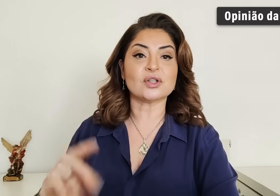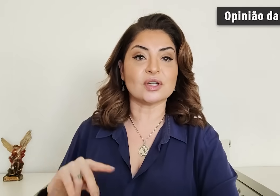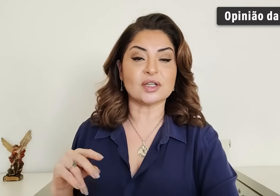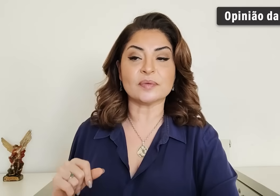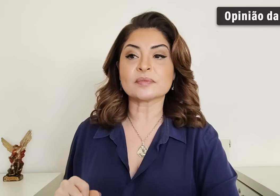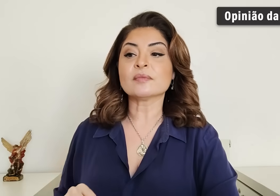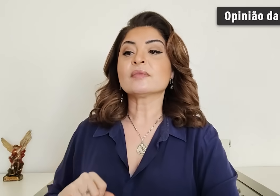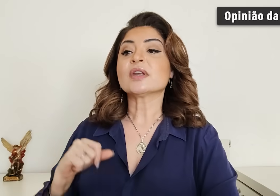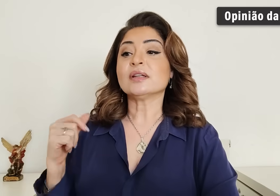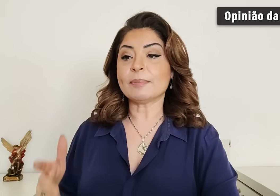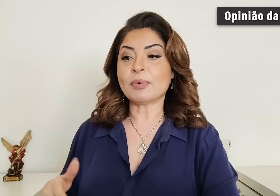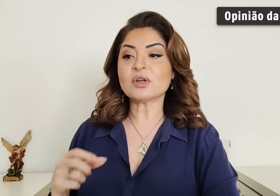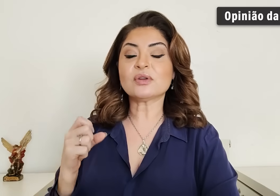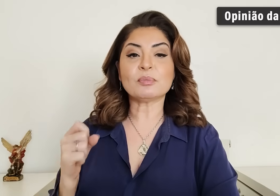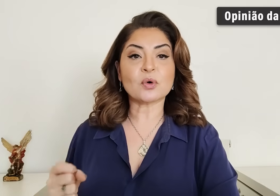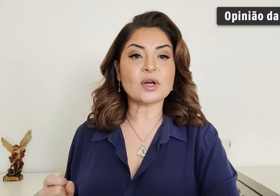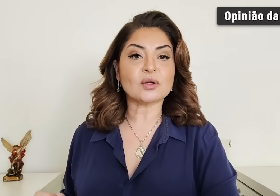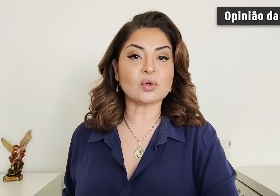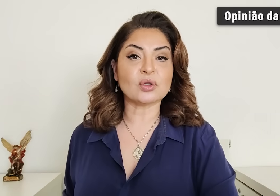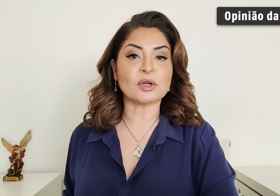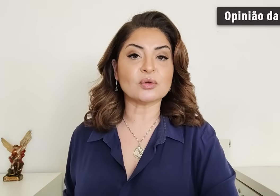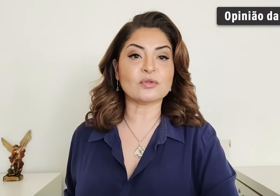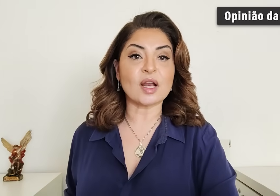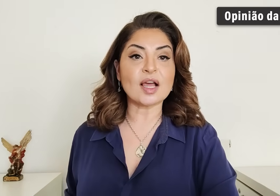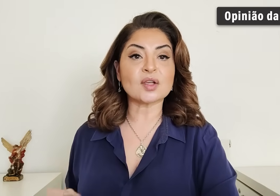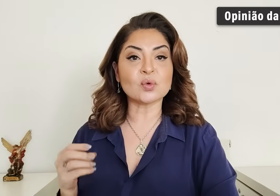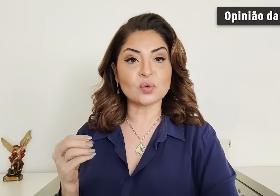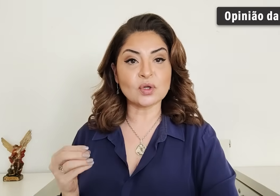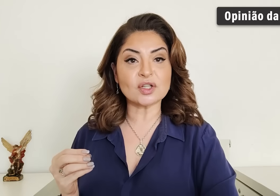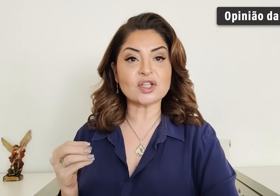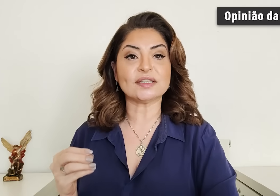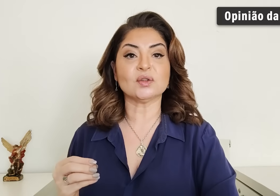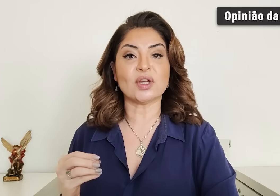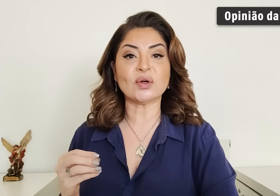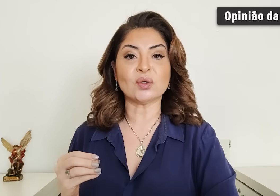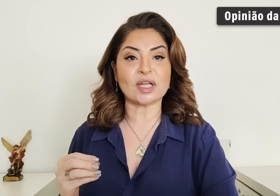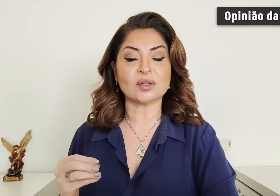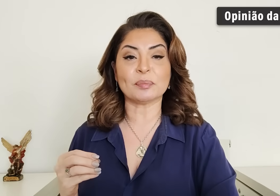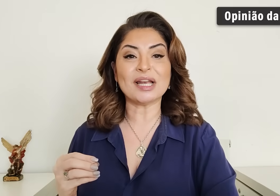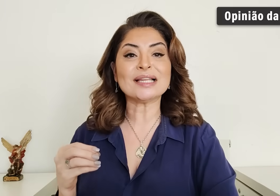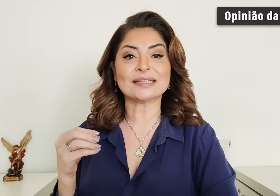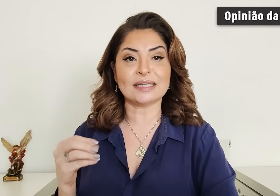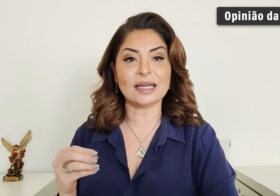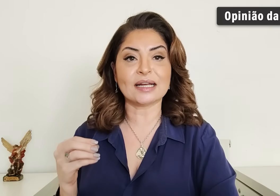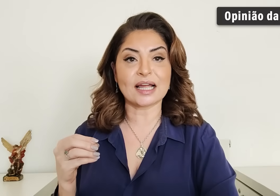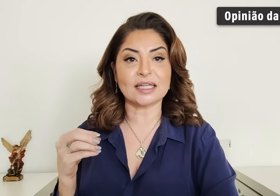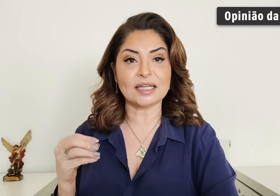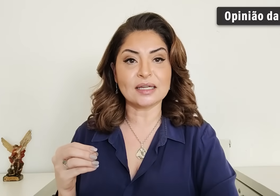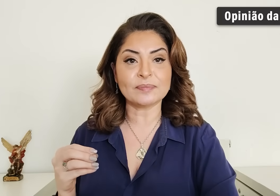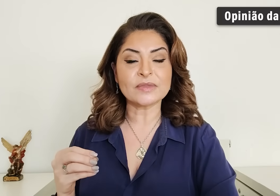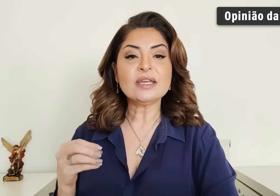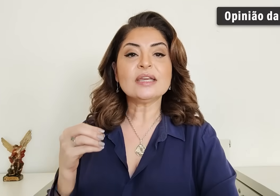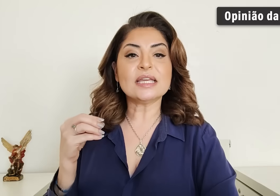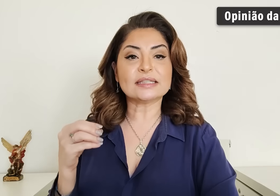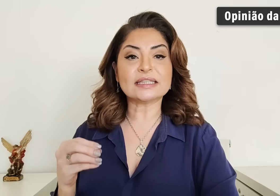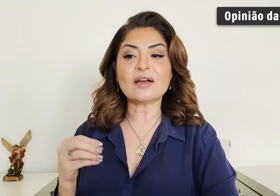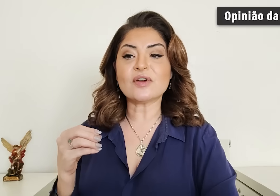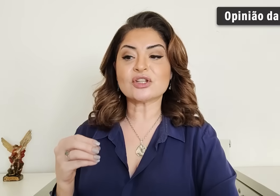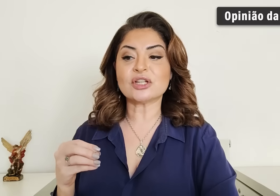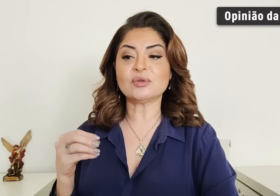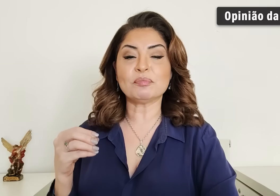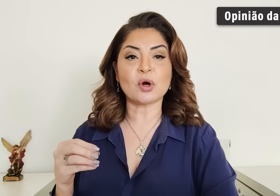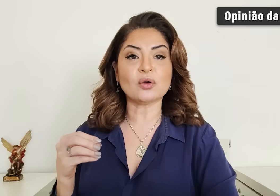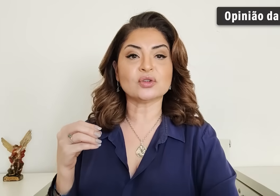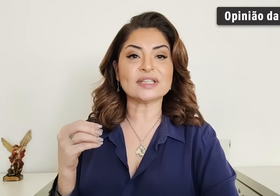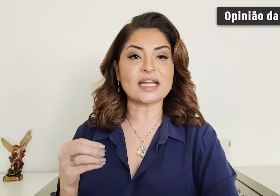dando investida. Depois veio o procurador do Maduro falar que o Lula tinha sido recrutado pela CIA na cadeia e